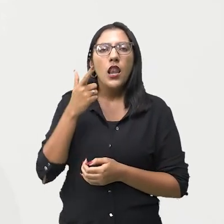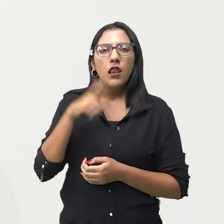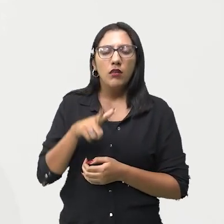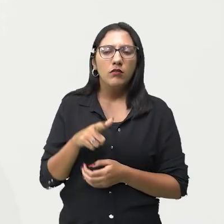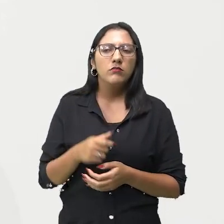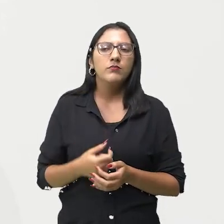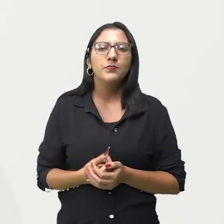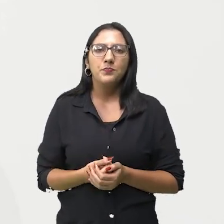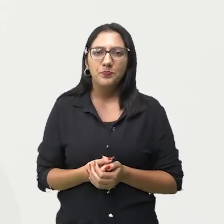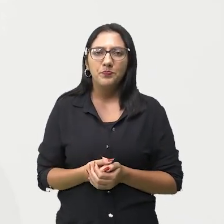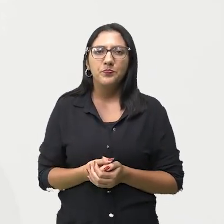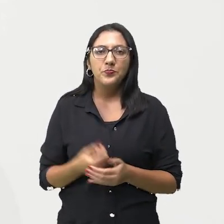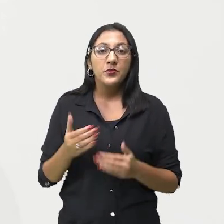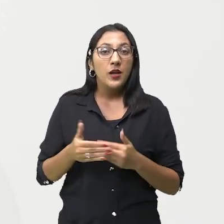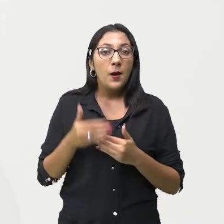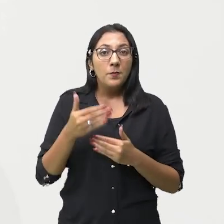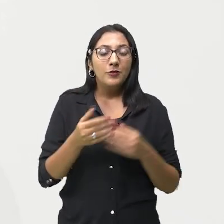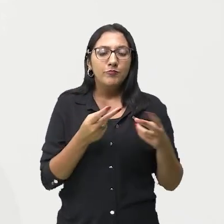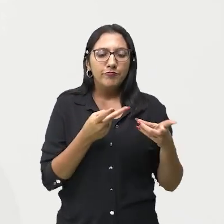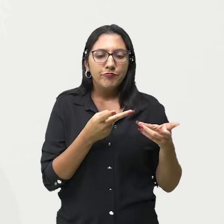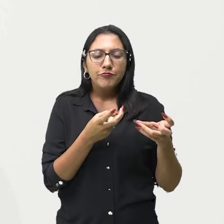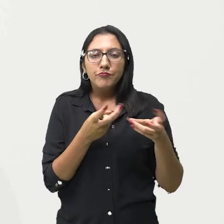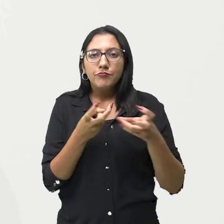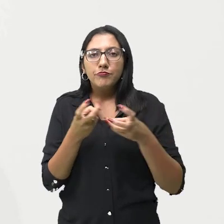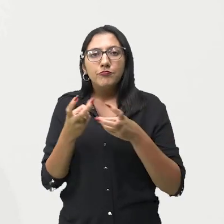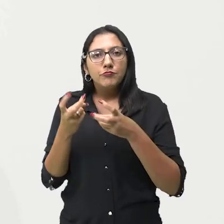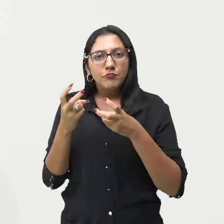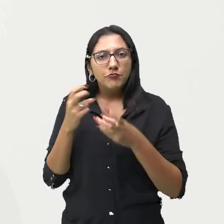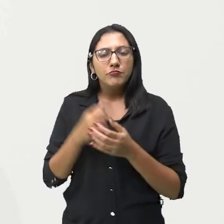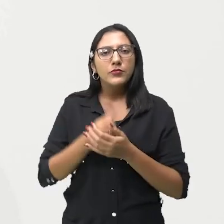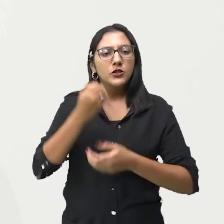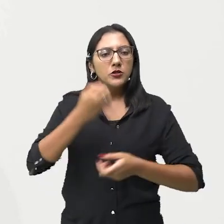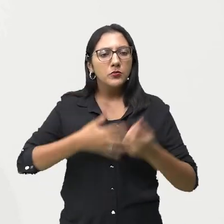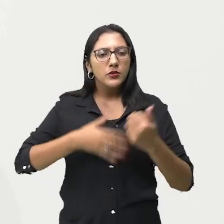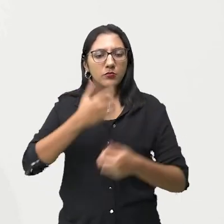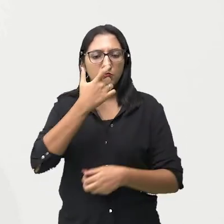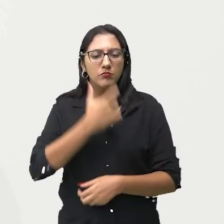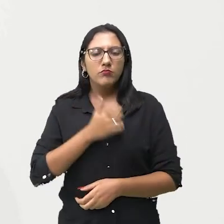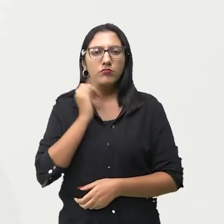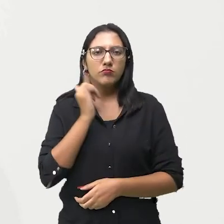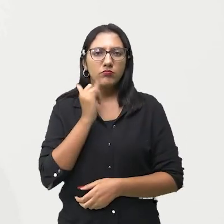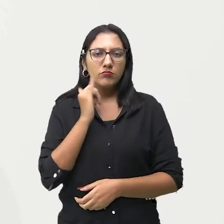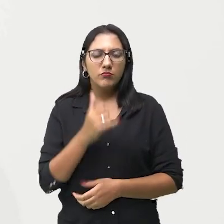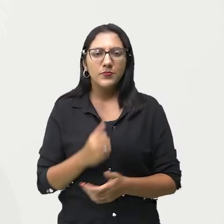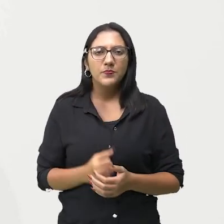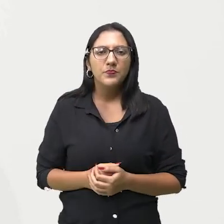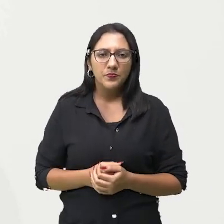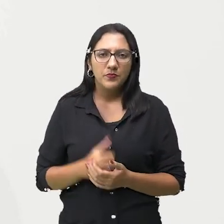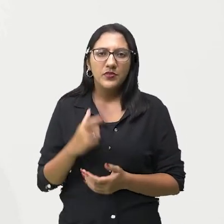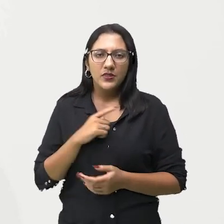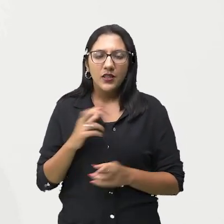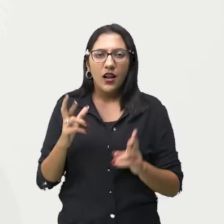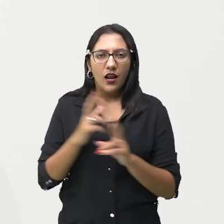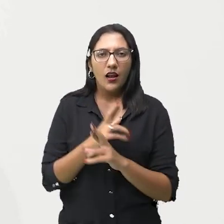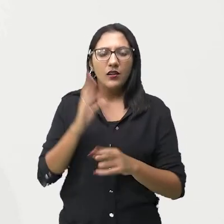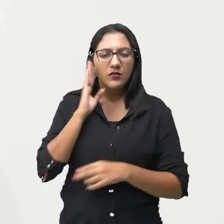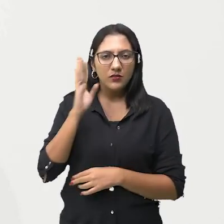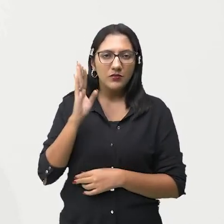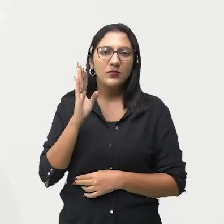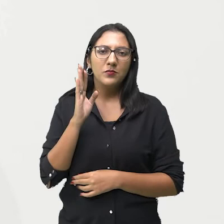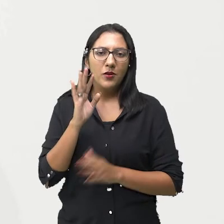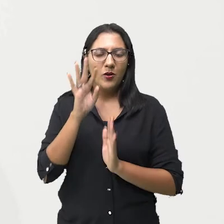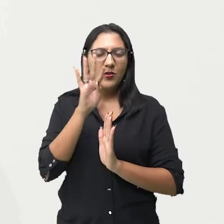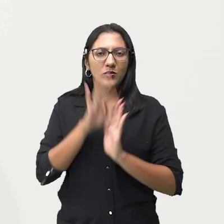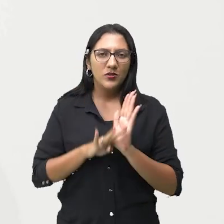informação. Então, a partir da observação da fala do narrador, que é a fala predominante no